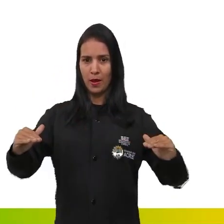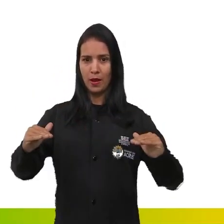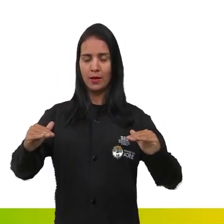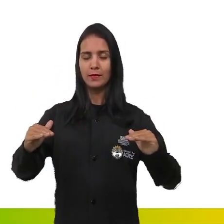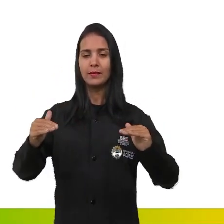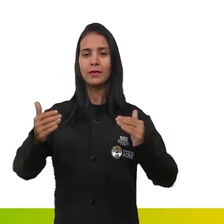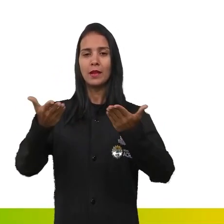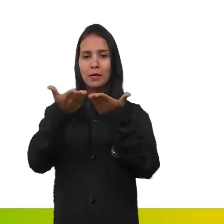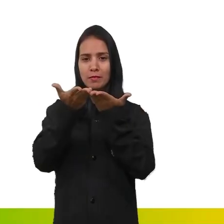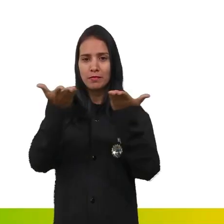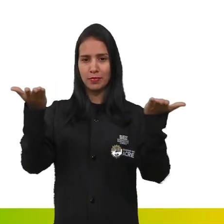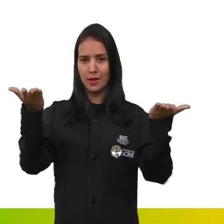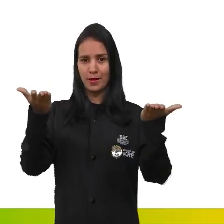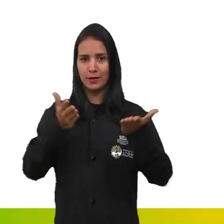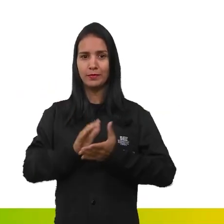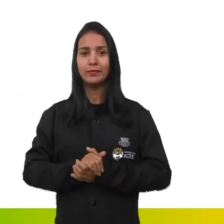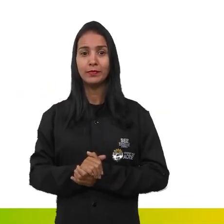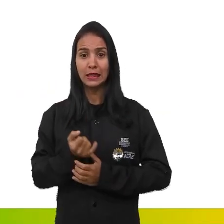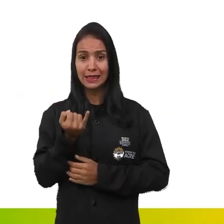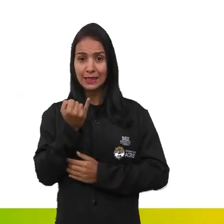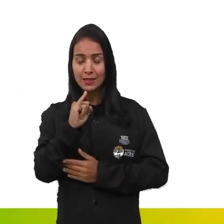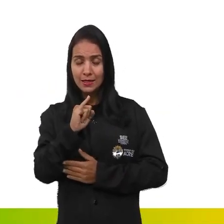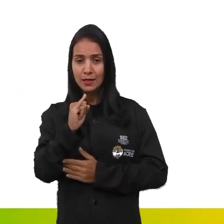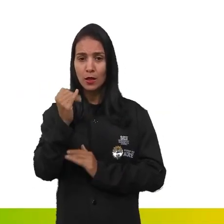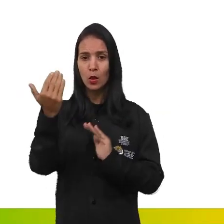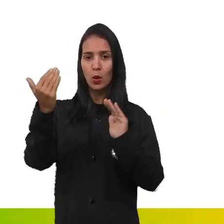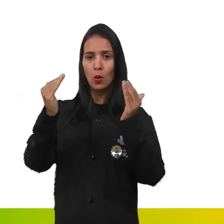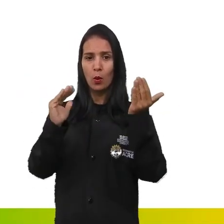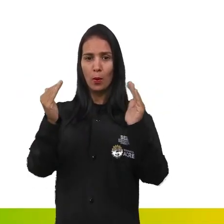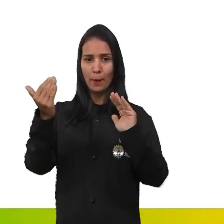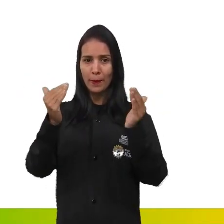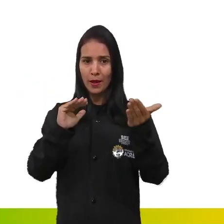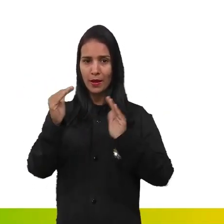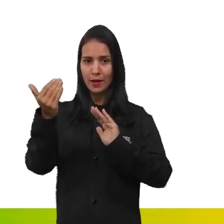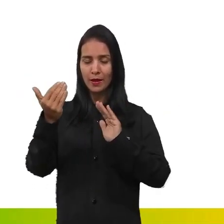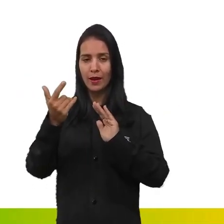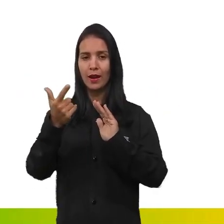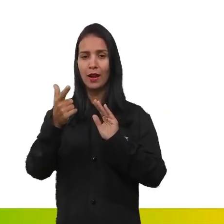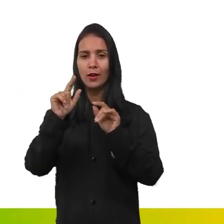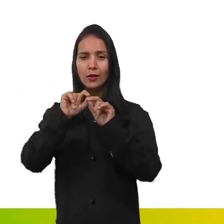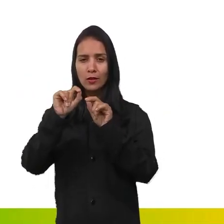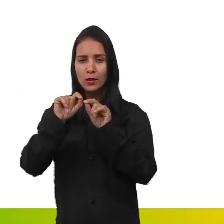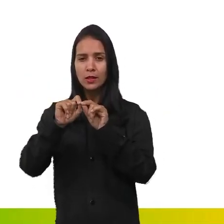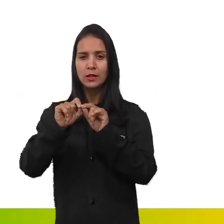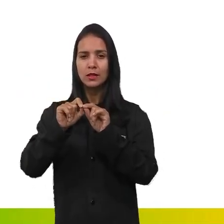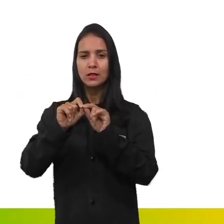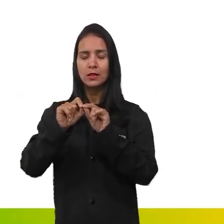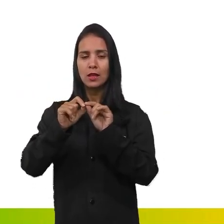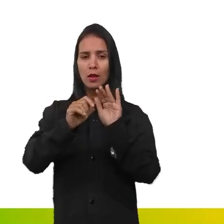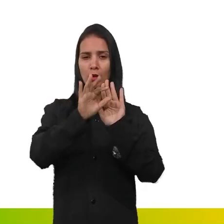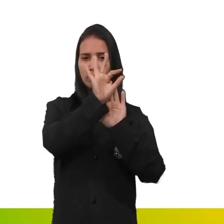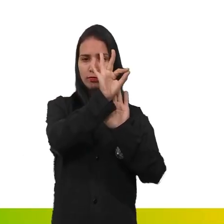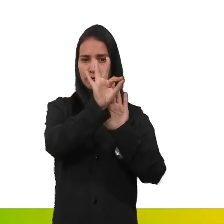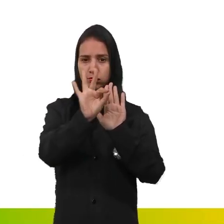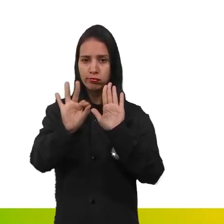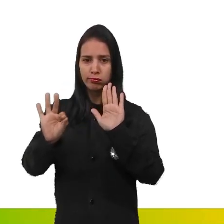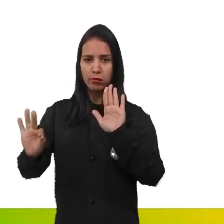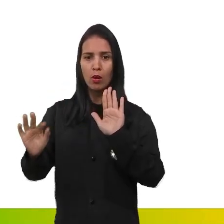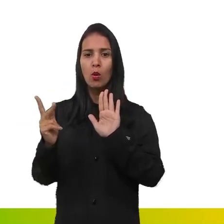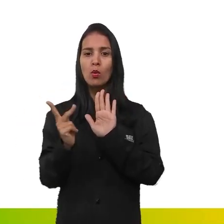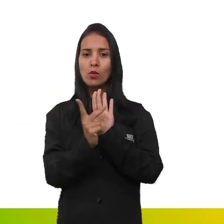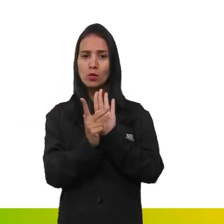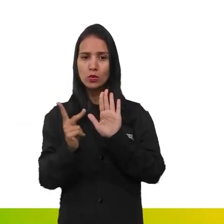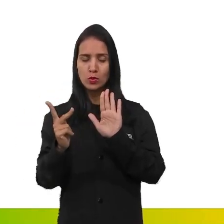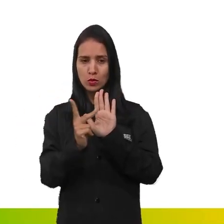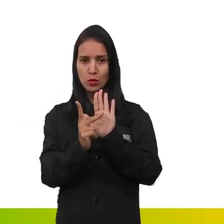beta paralelamente ao alfa, cortando os dois sólidos, se nós tivermos a sorte de essas